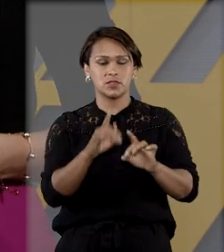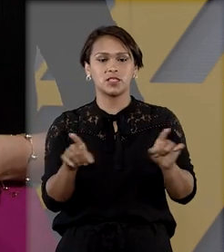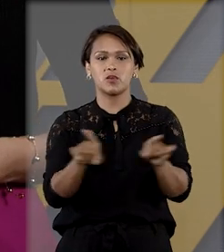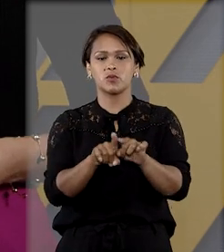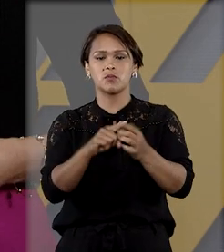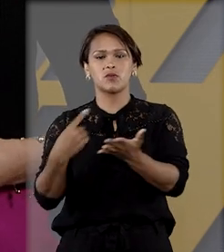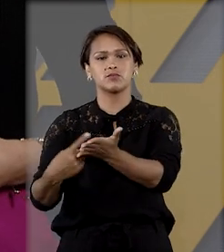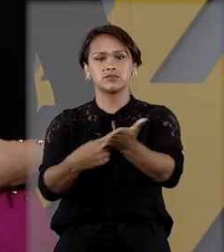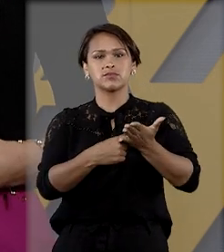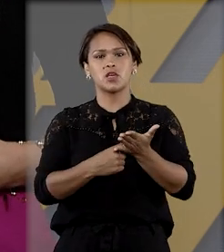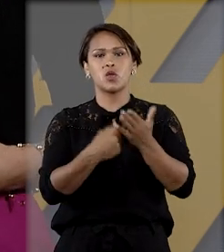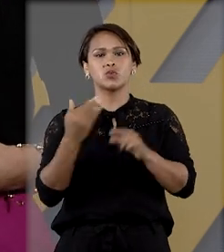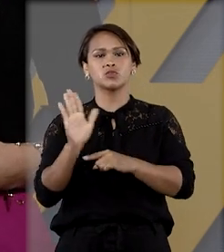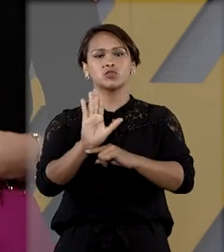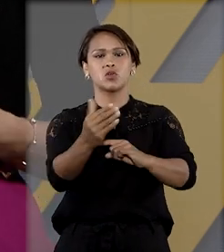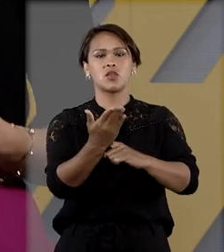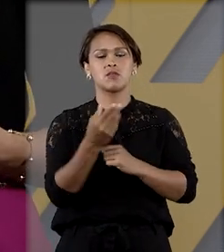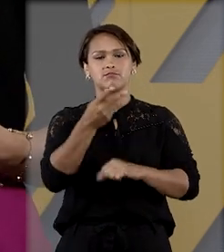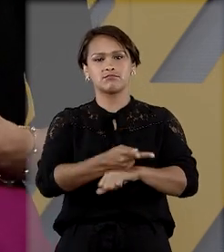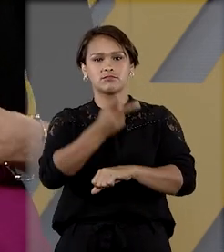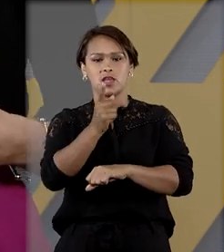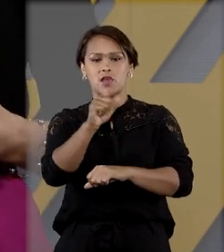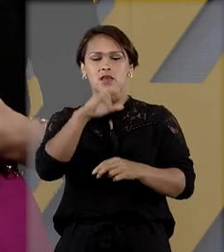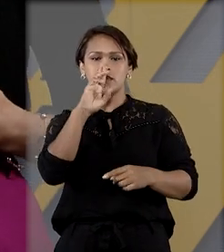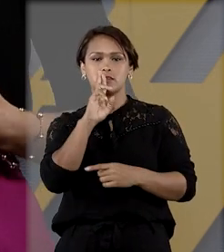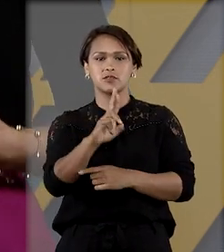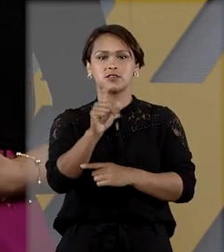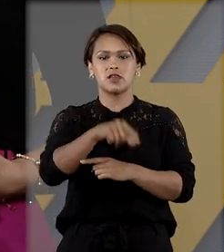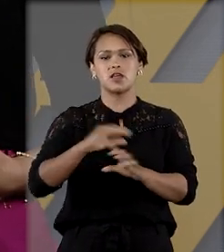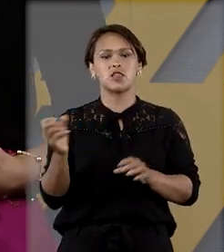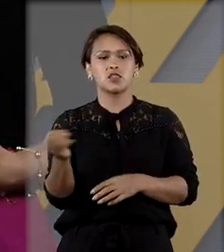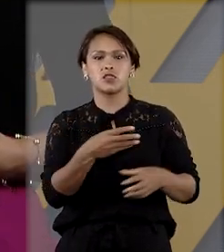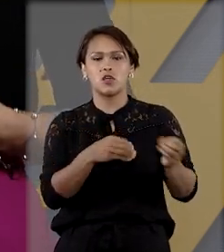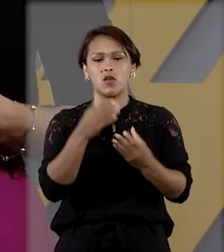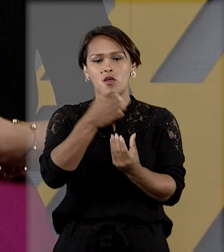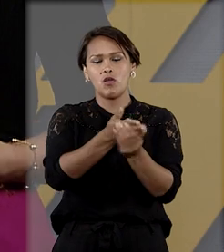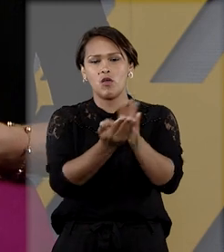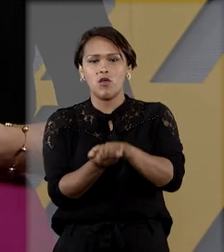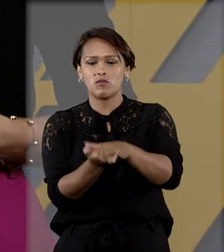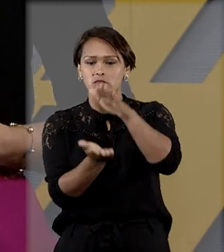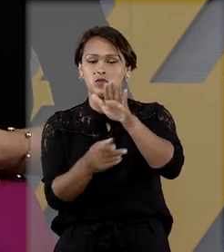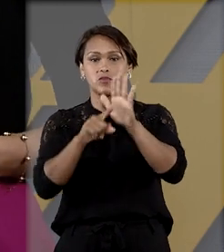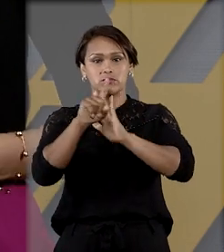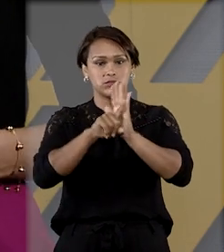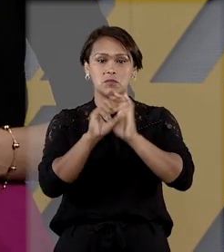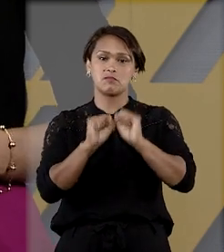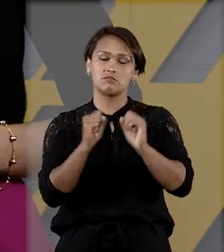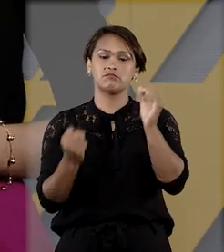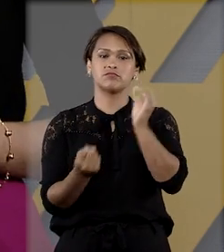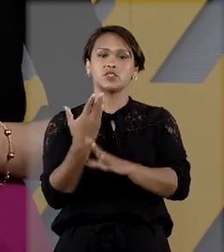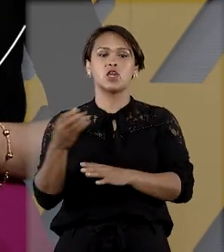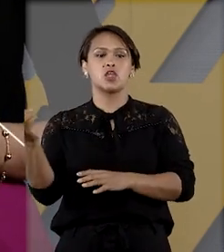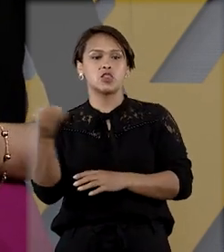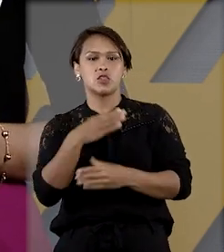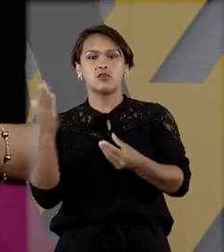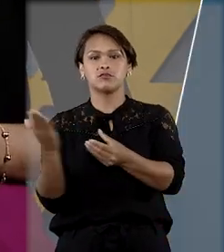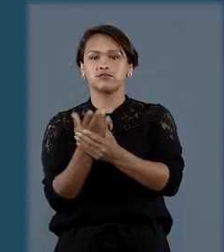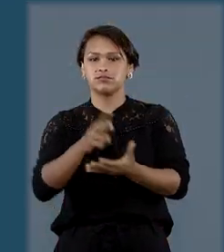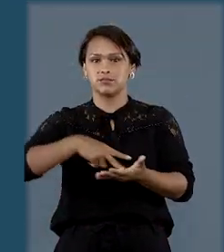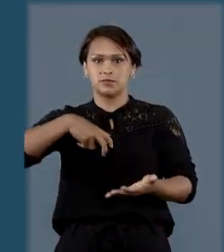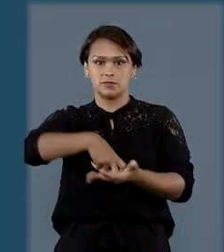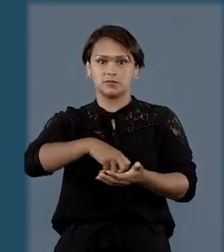os acordos de colaboração premiada resultaram em novos inquéritos, que podem originar novas ações